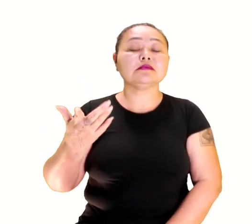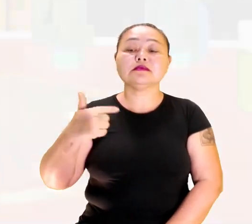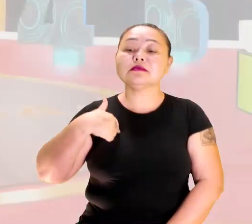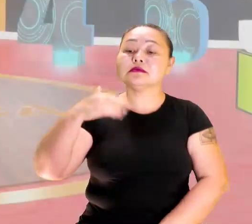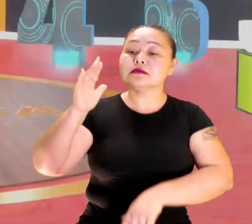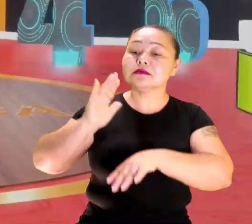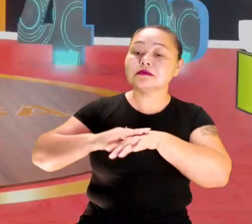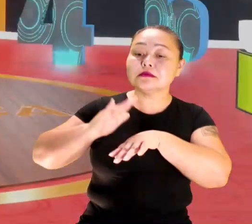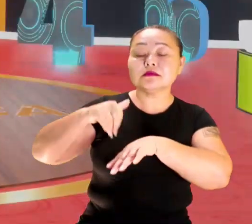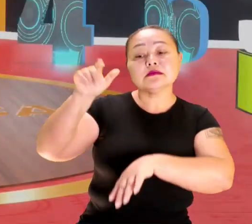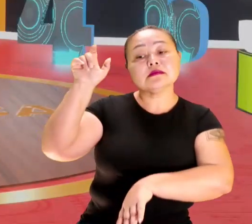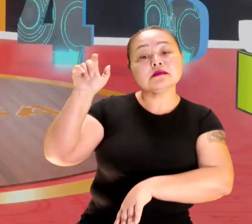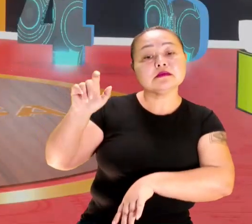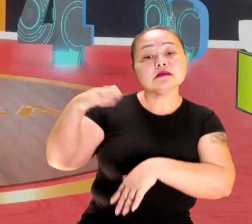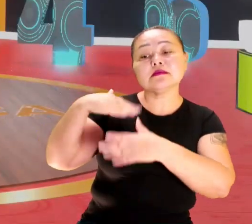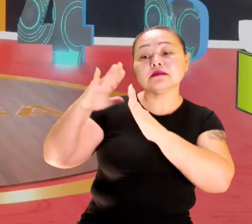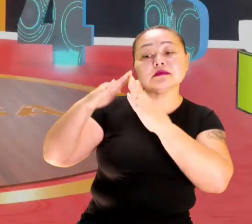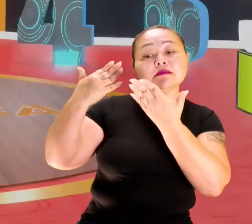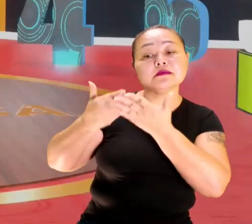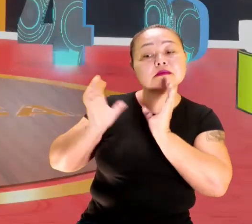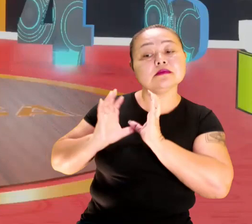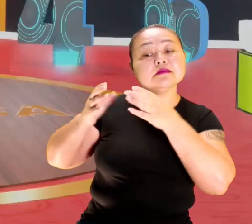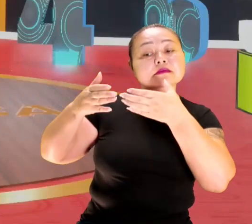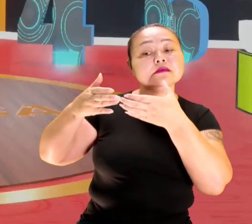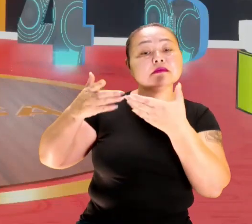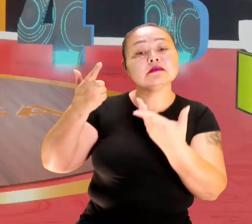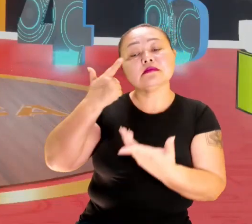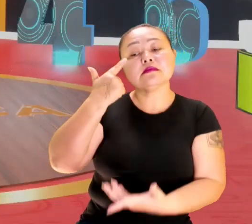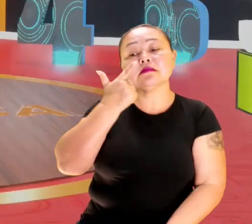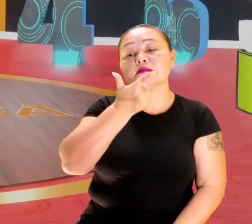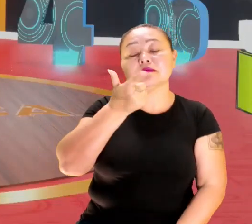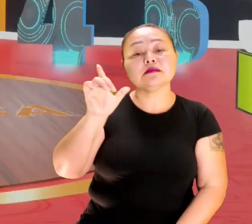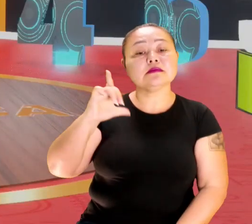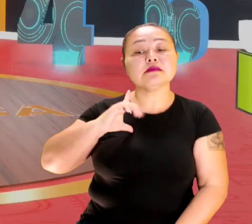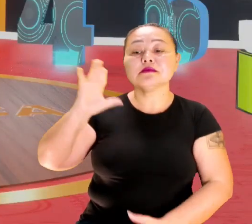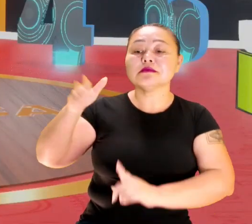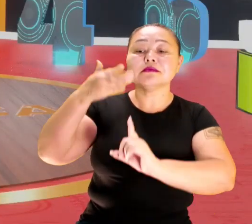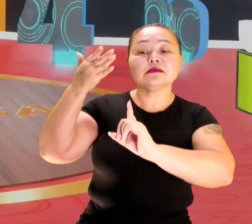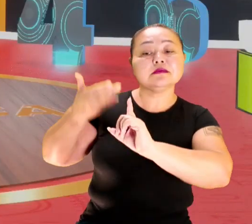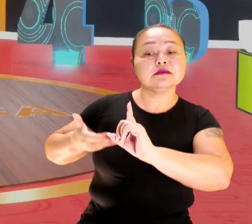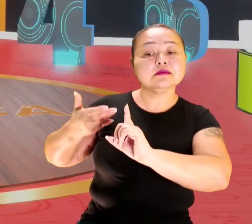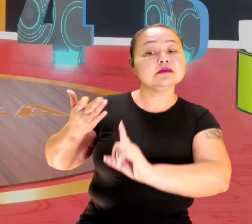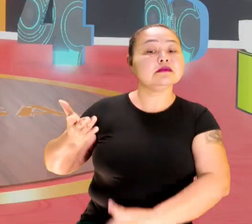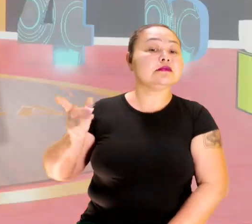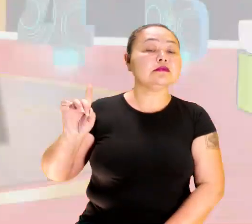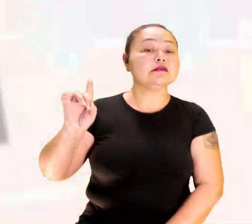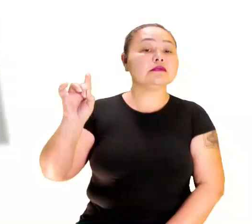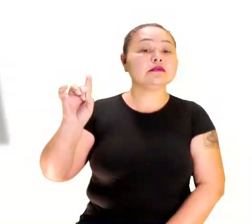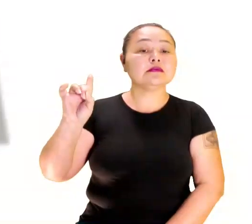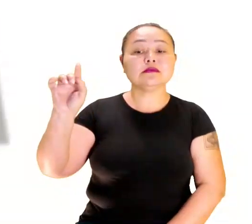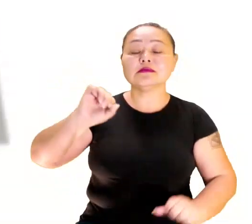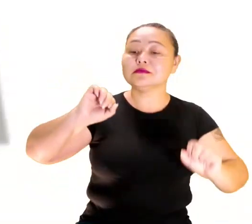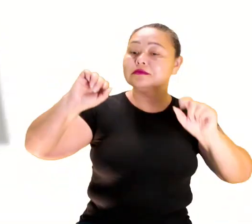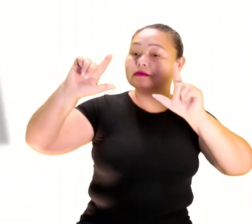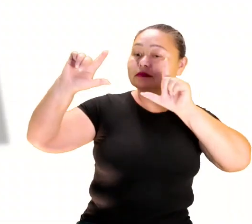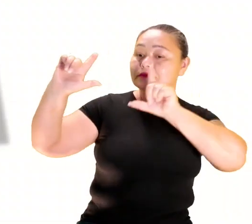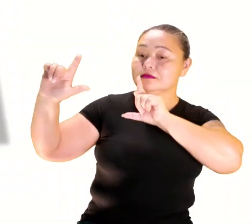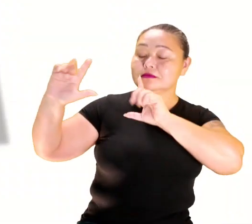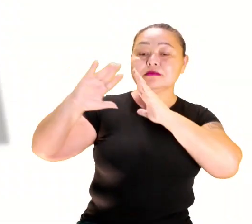alguém, mais uma escola, mais uma turma. E vamos ver qual é a escola do oferecimento de hoje, olha lá. Na telinha, a escola